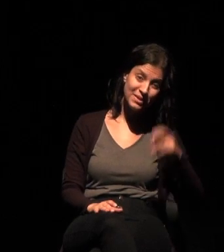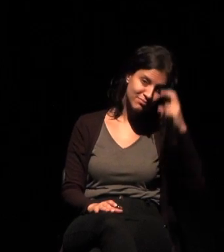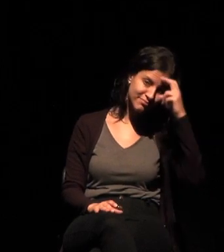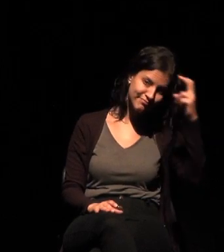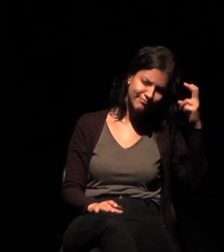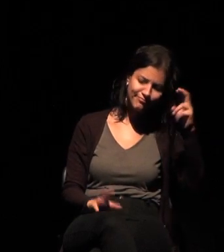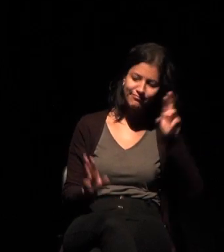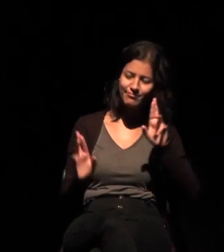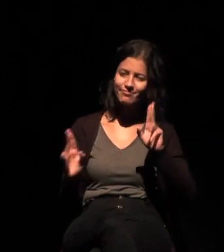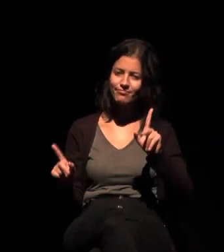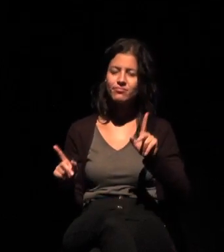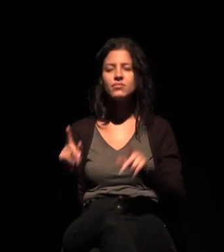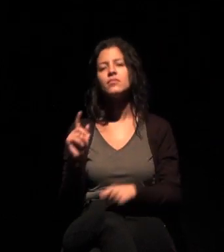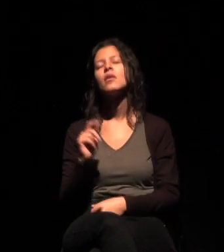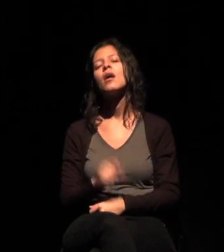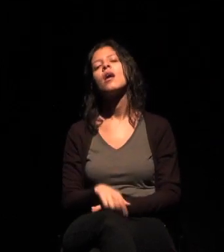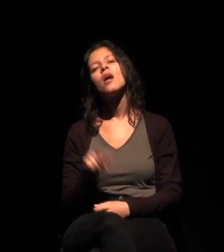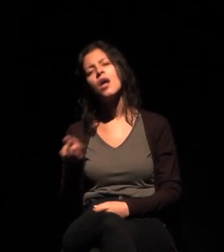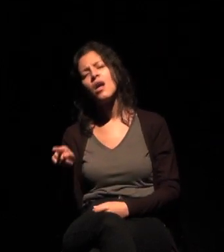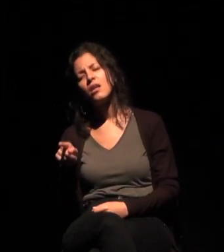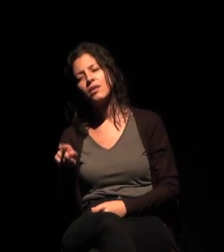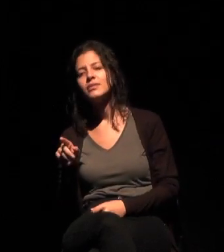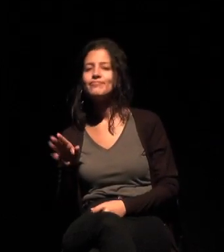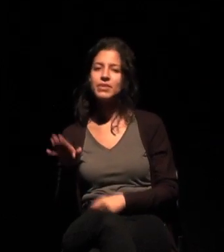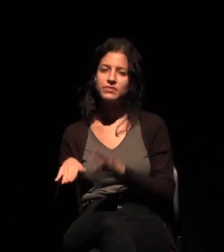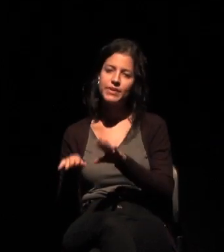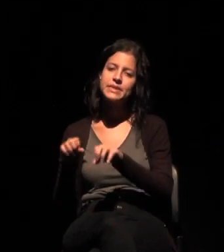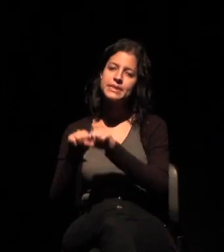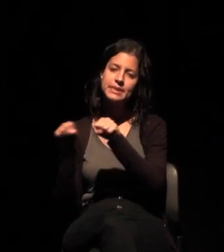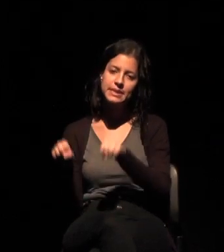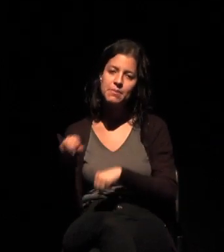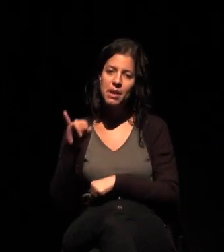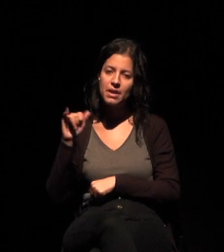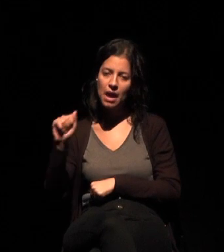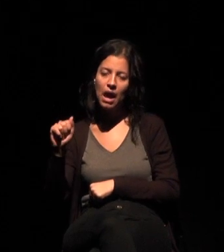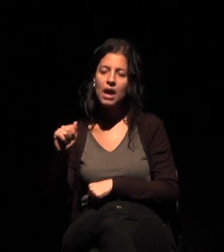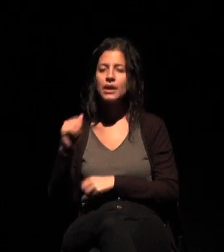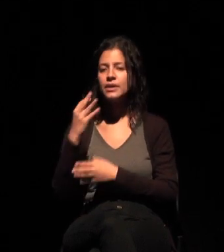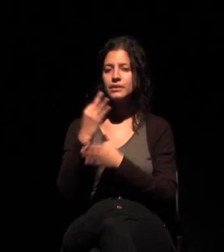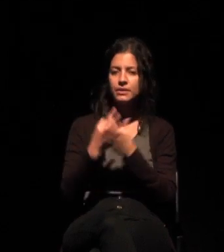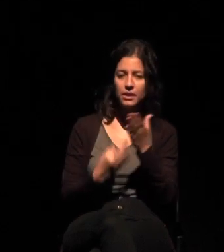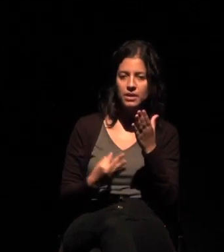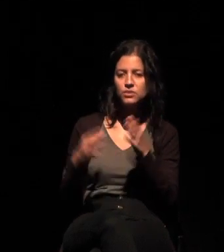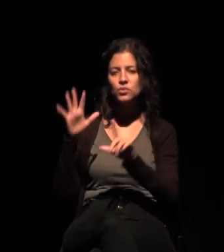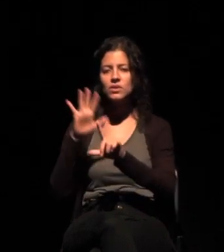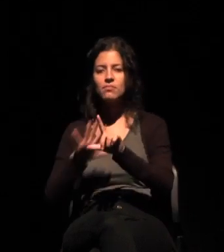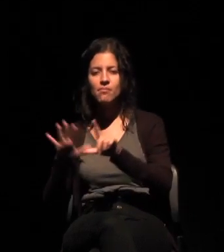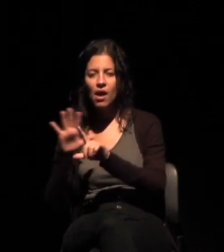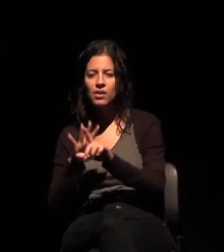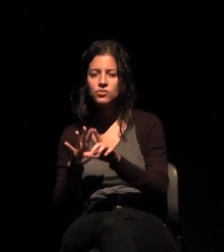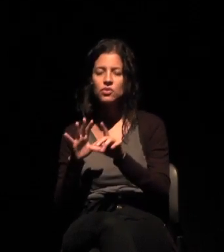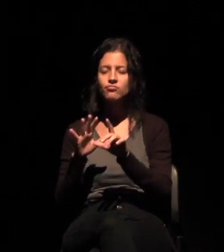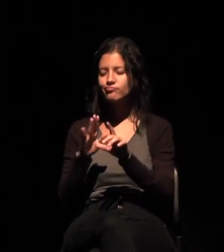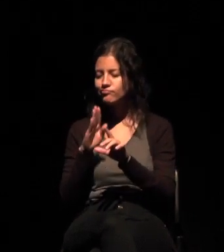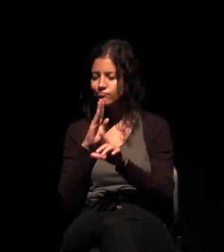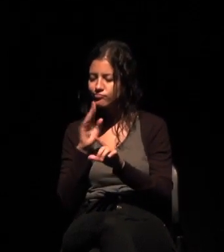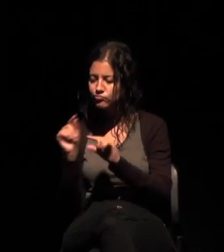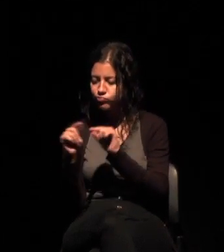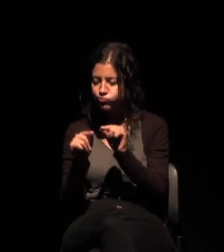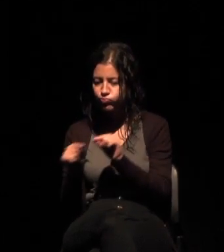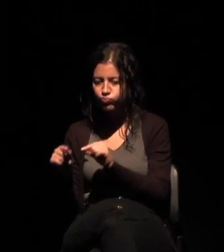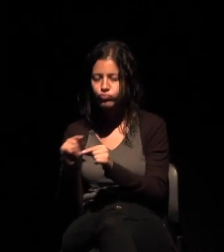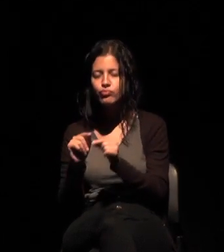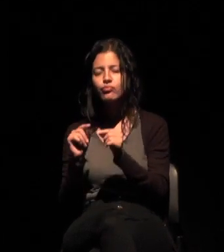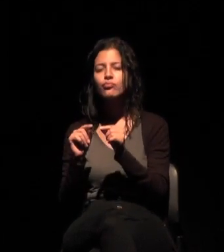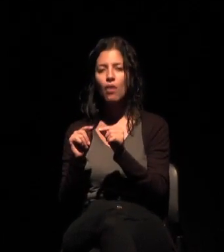até em termos de interpretar textos imagens mas eu acho que realmente o futuro aí é da tecnologia é